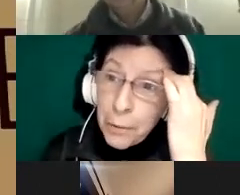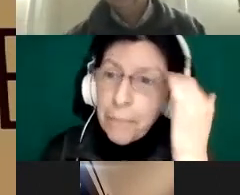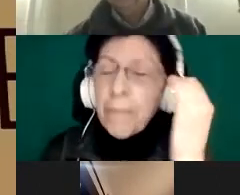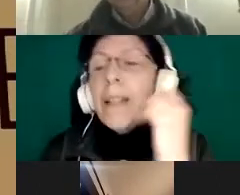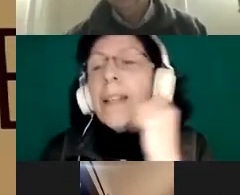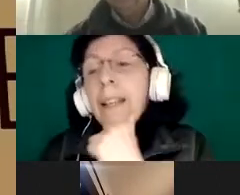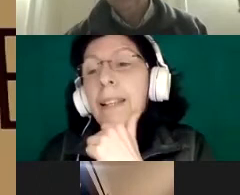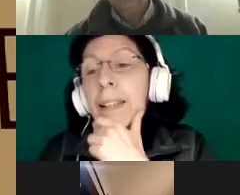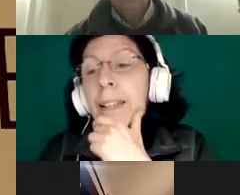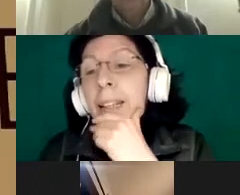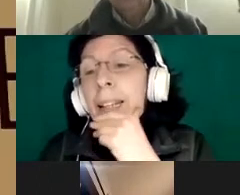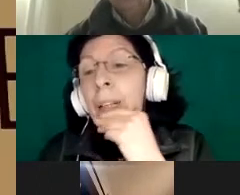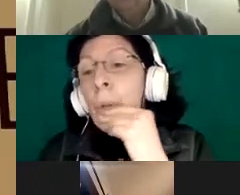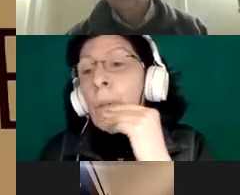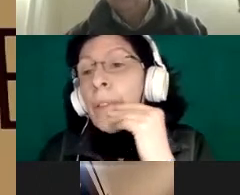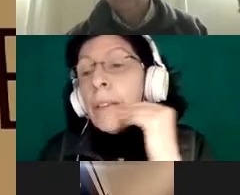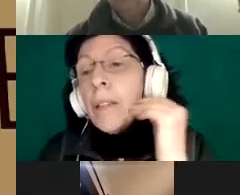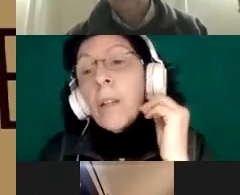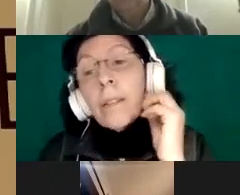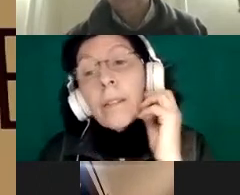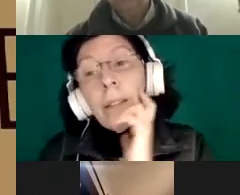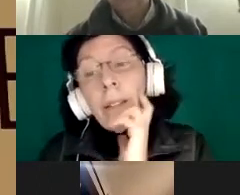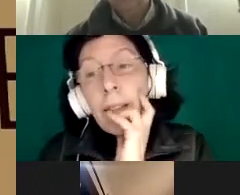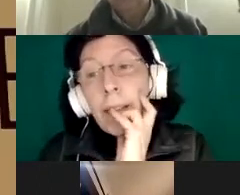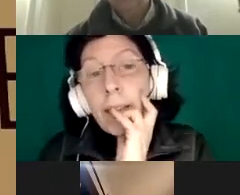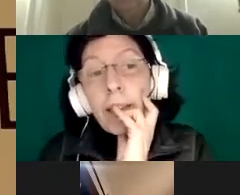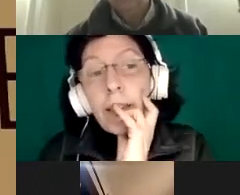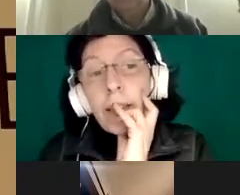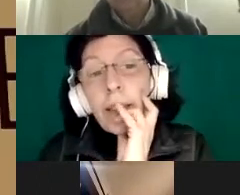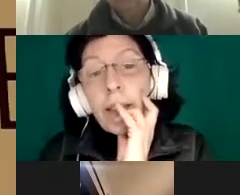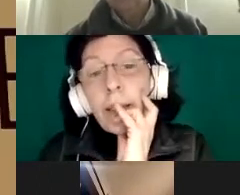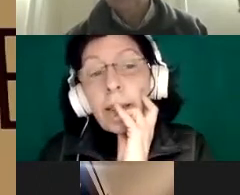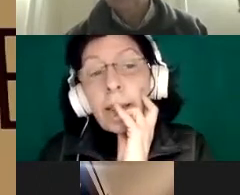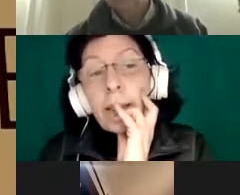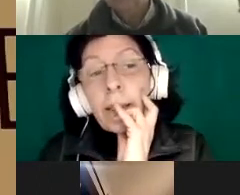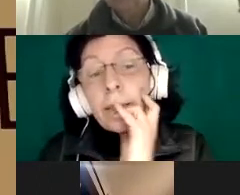isso. E o Convento da Rosa